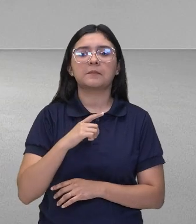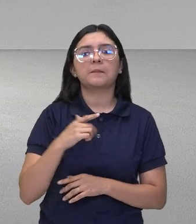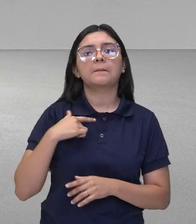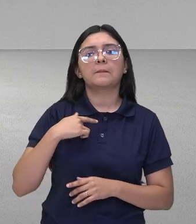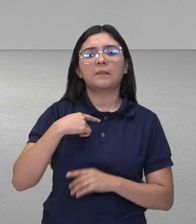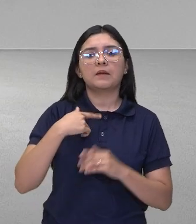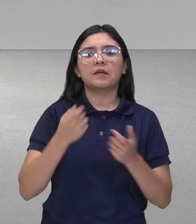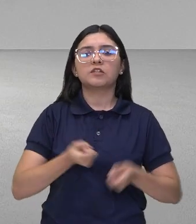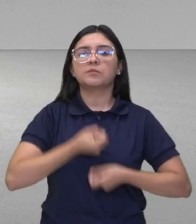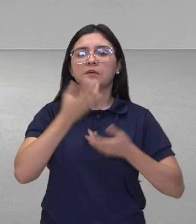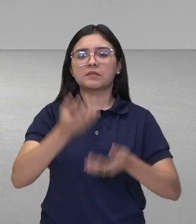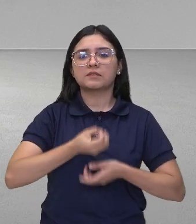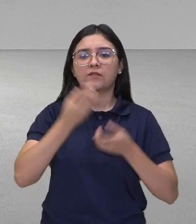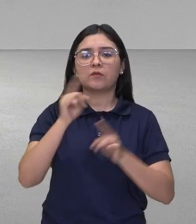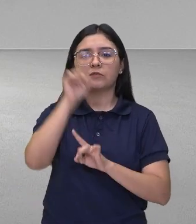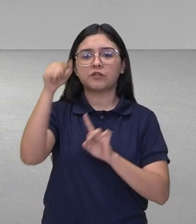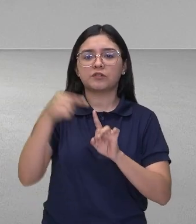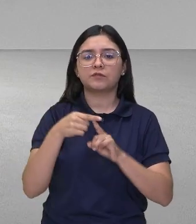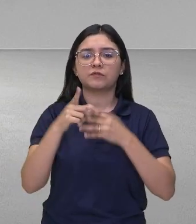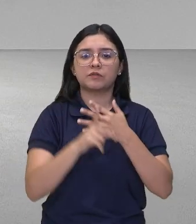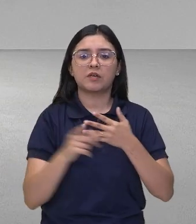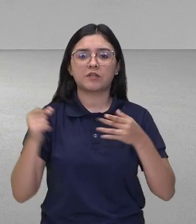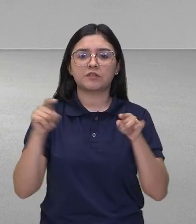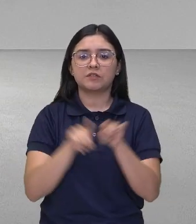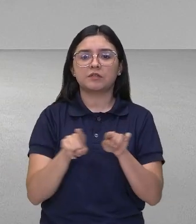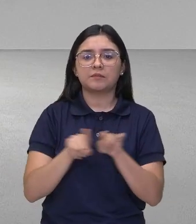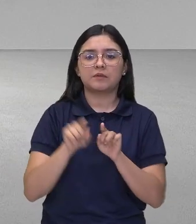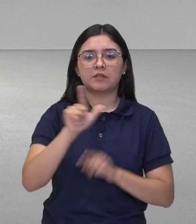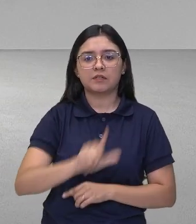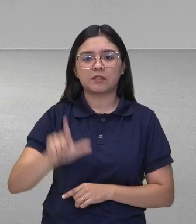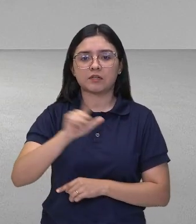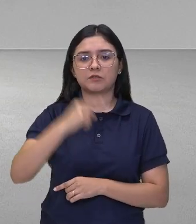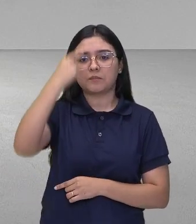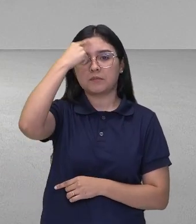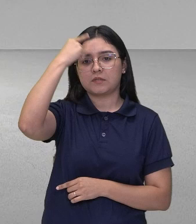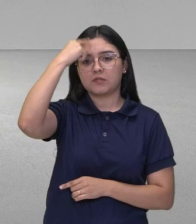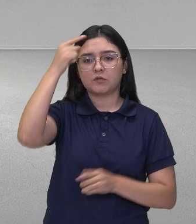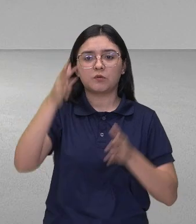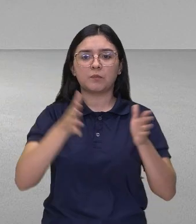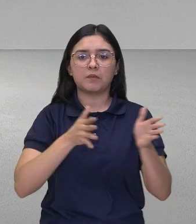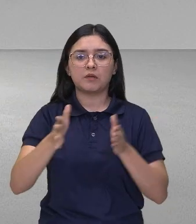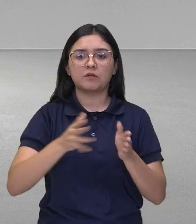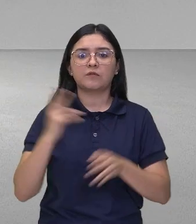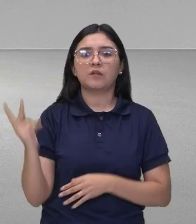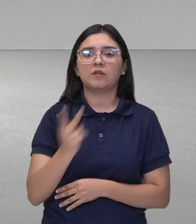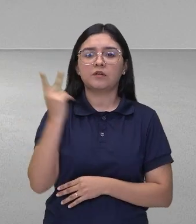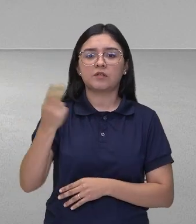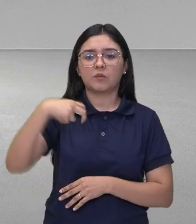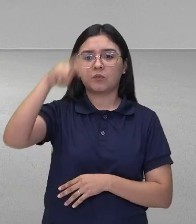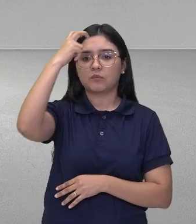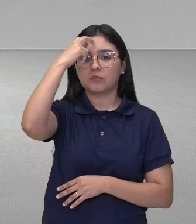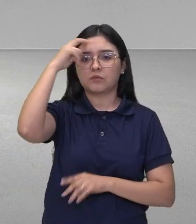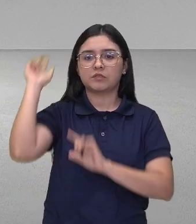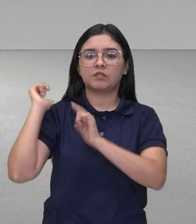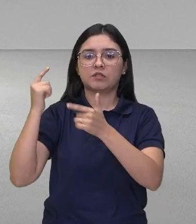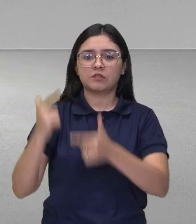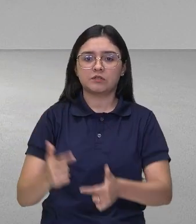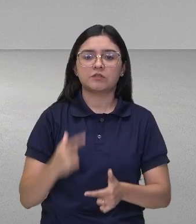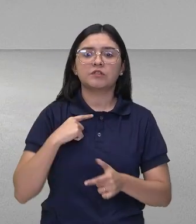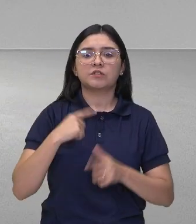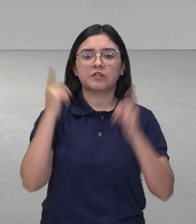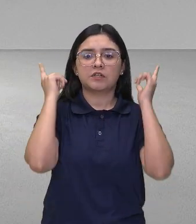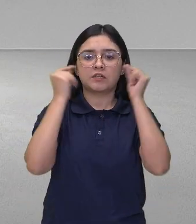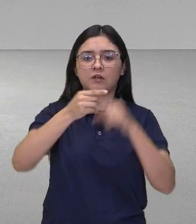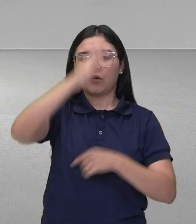período de revalorizar a cultura e as tradições greco-romanas, consideradas modelos